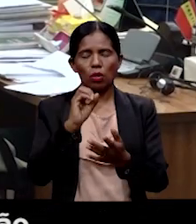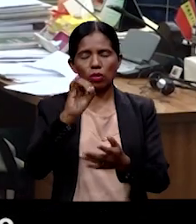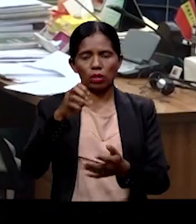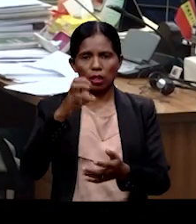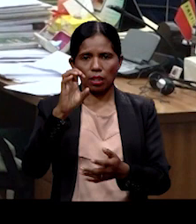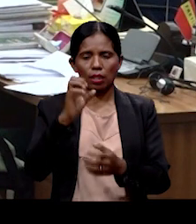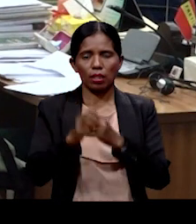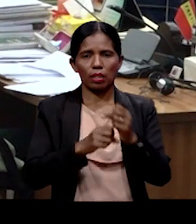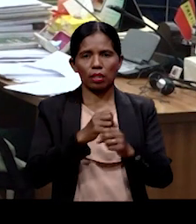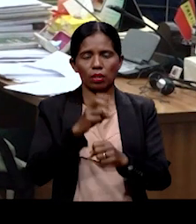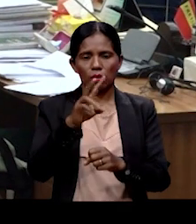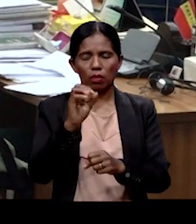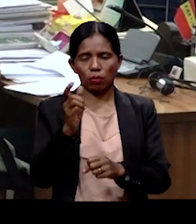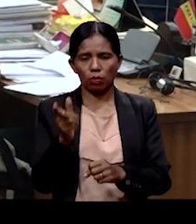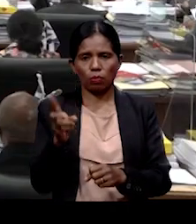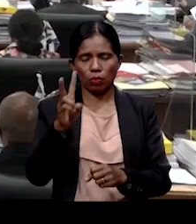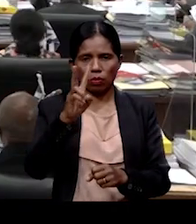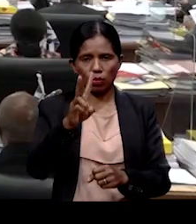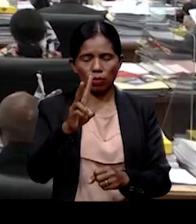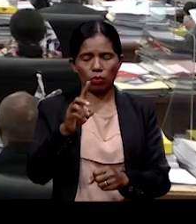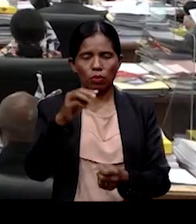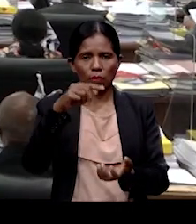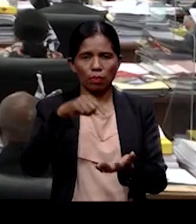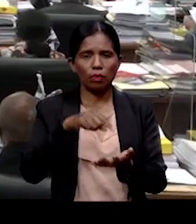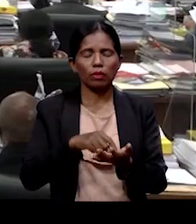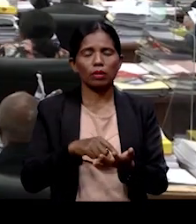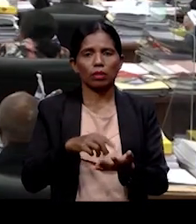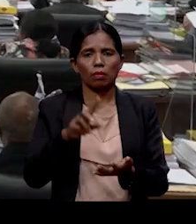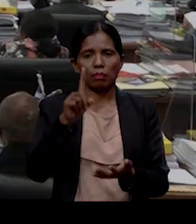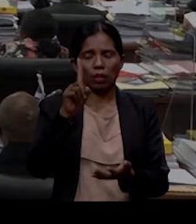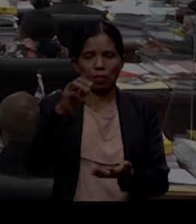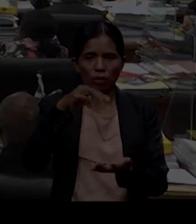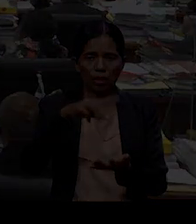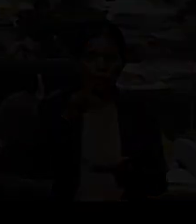ronulu resin rua, ho montante bilion ida pontunen. Ferri Soares, Ziemen.